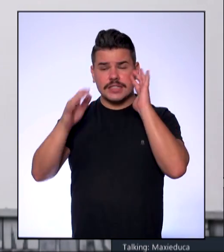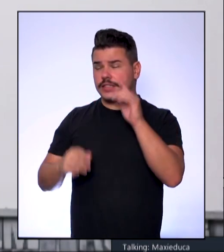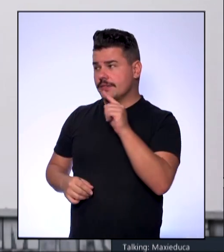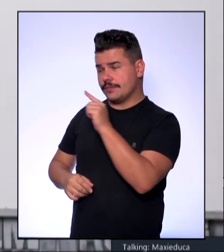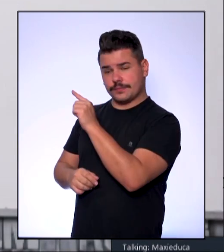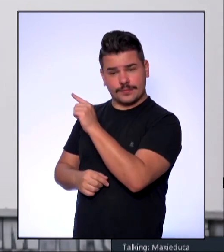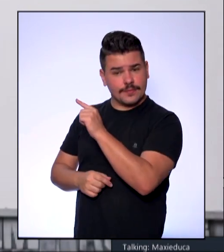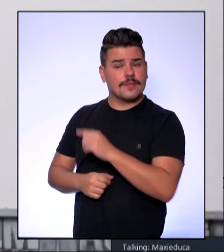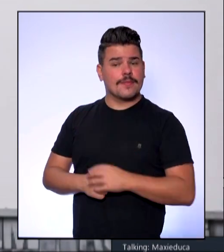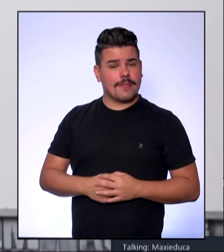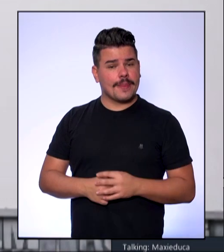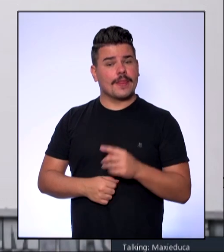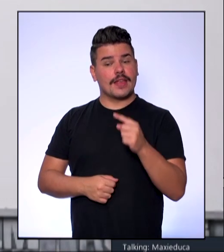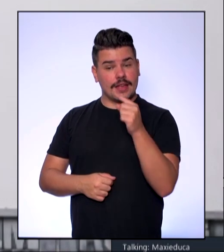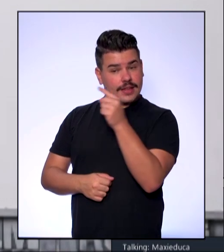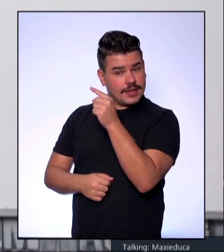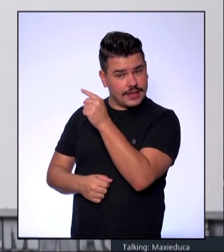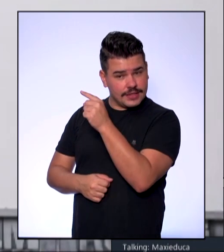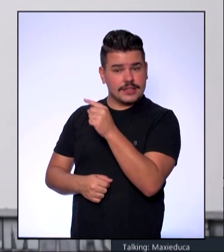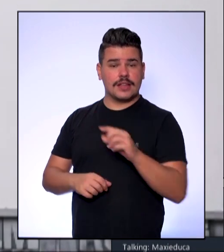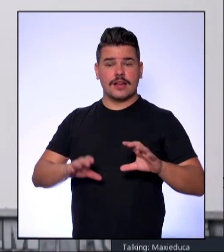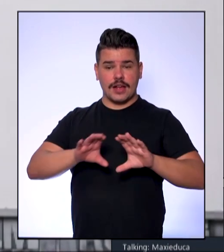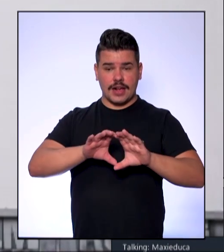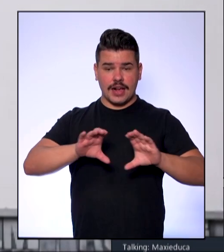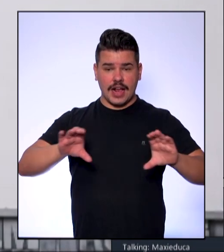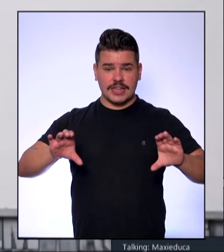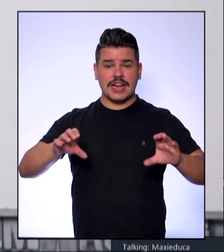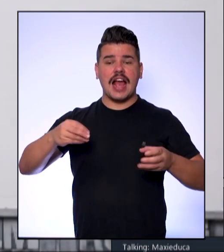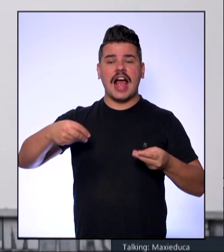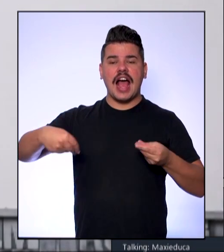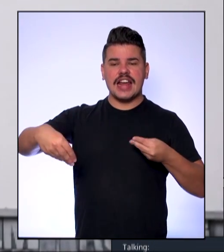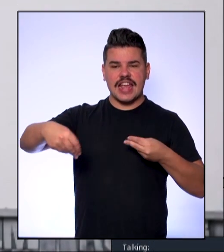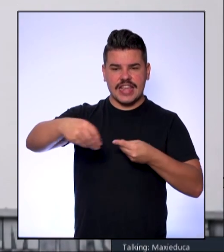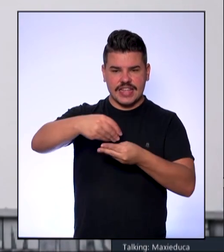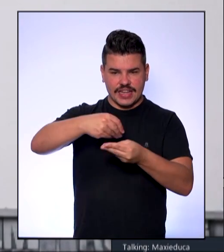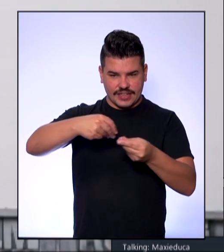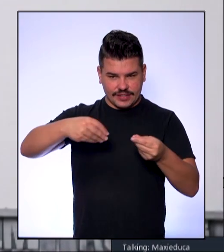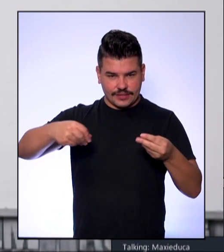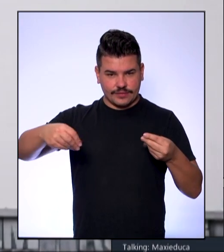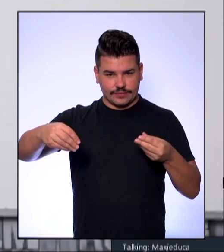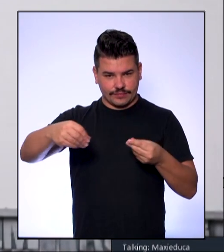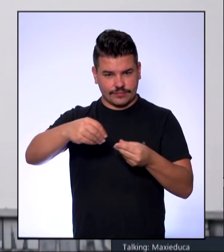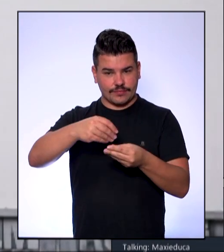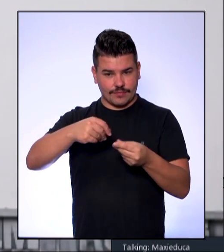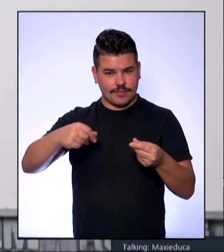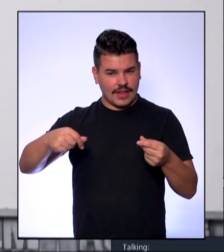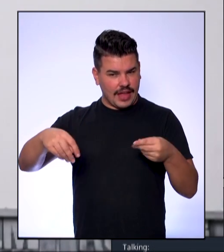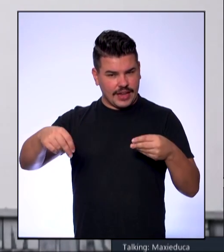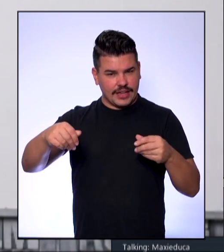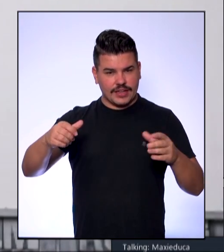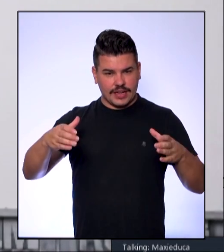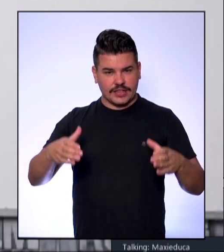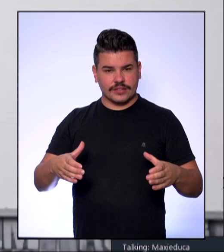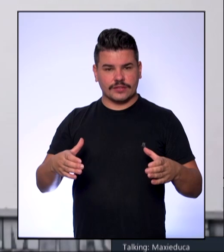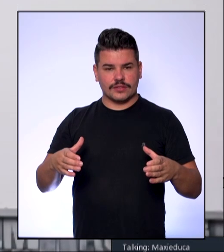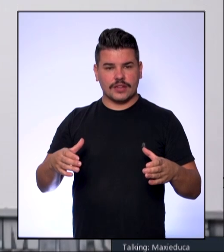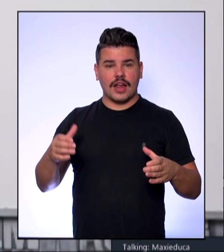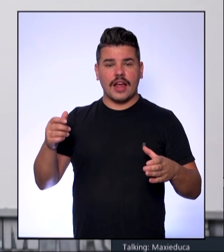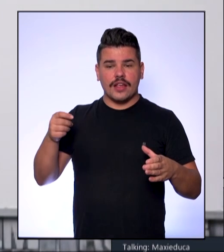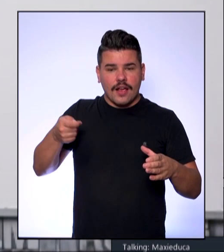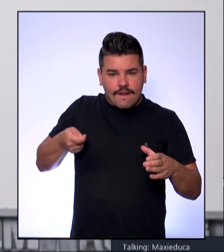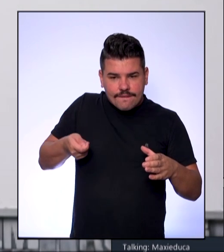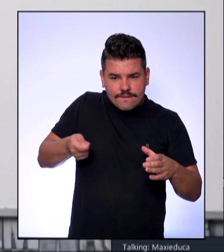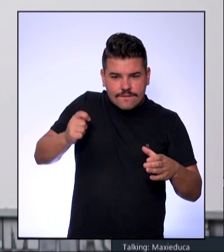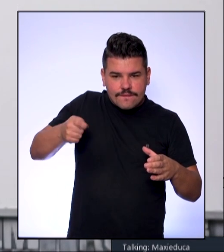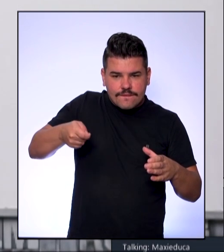aqui que este é uma caixa de areia, Larissa. Eu venho aqui e eu vou